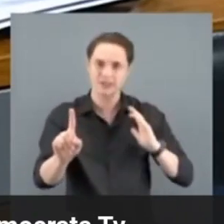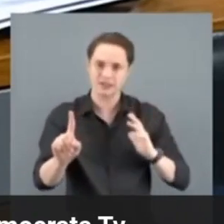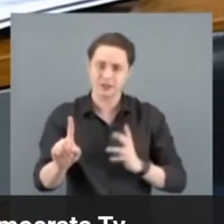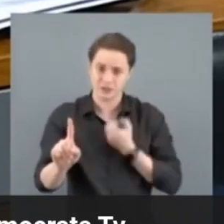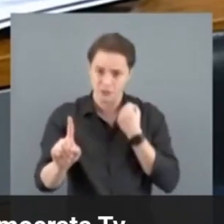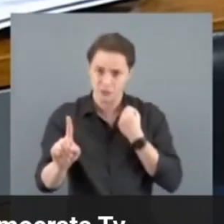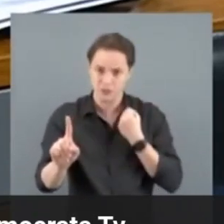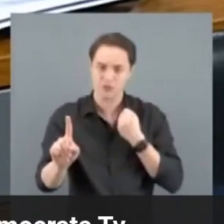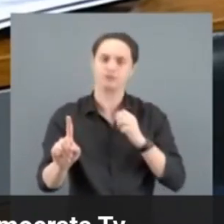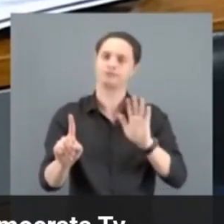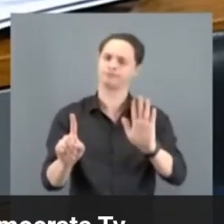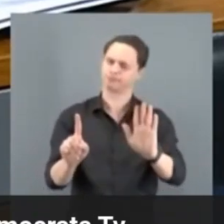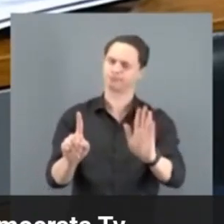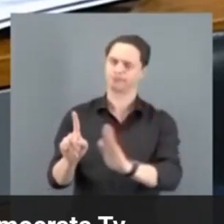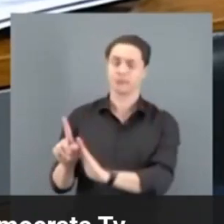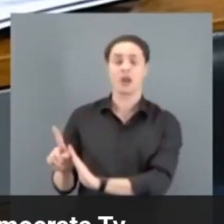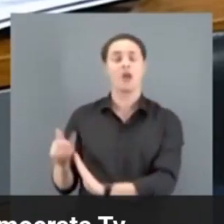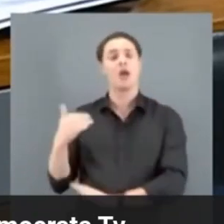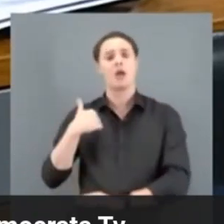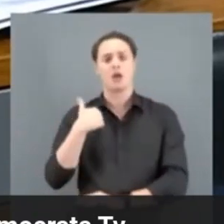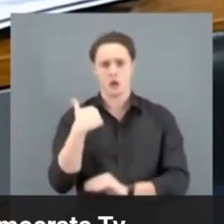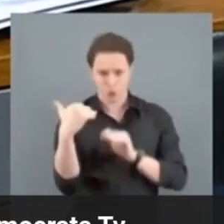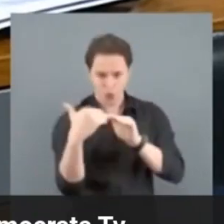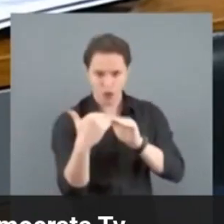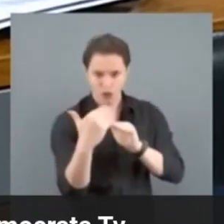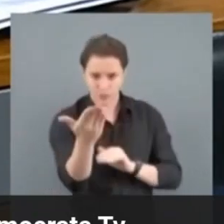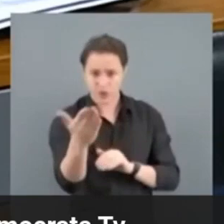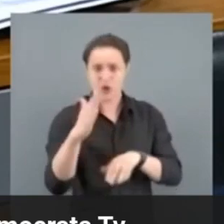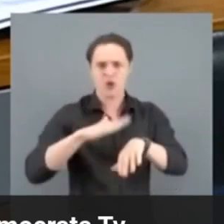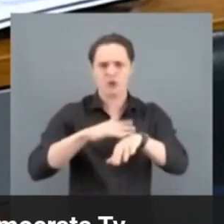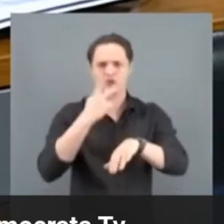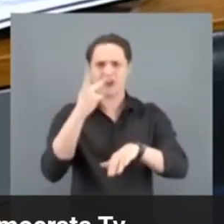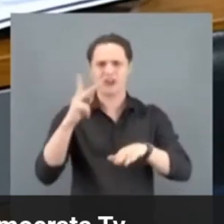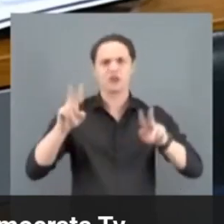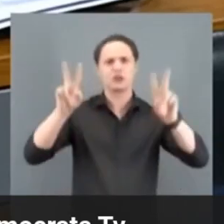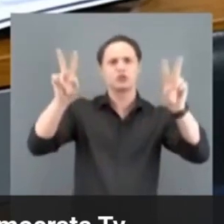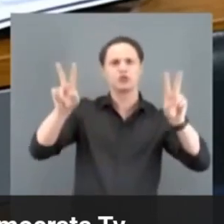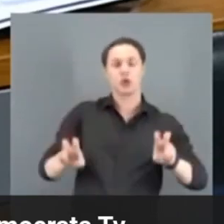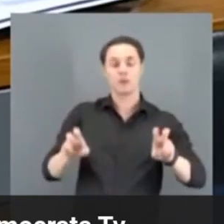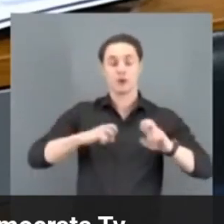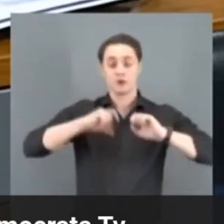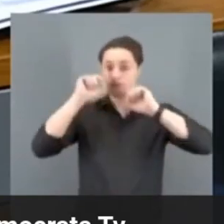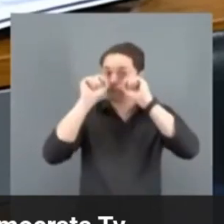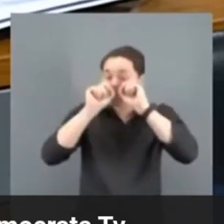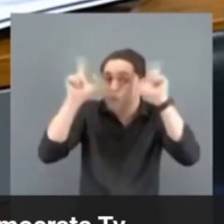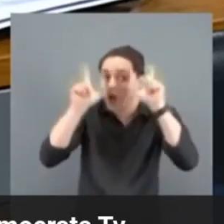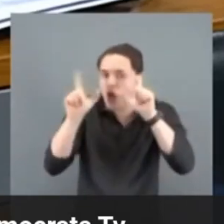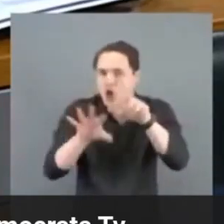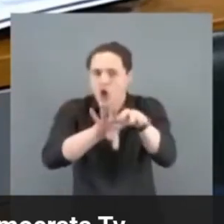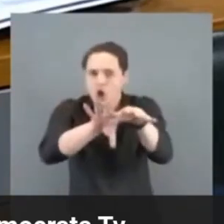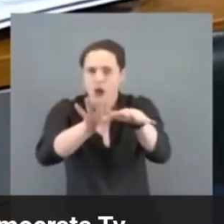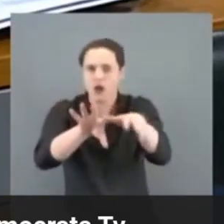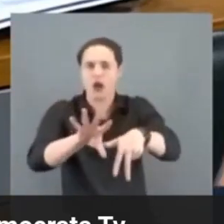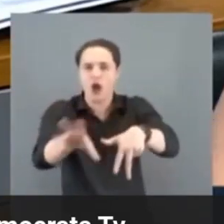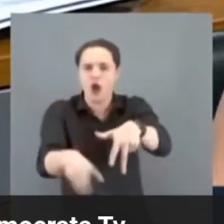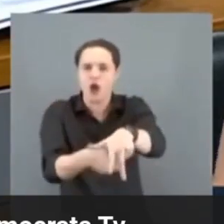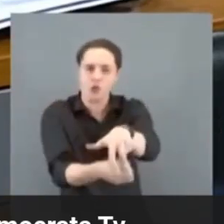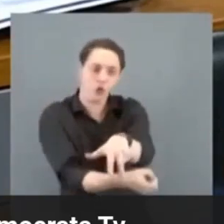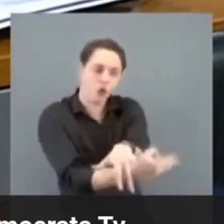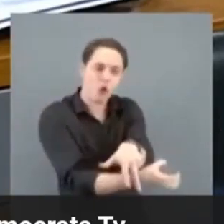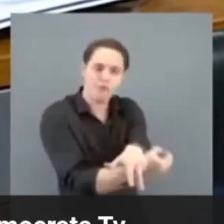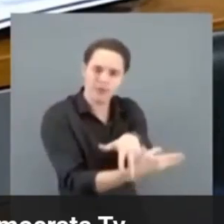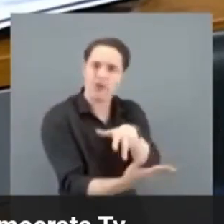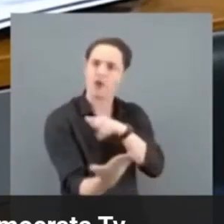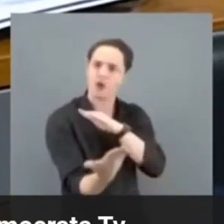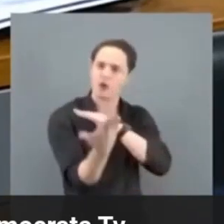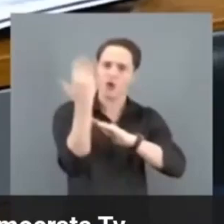Concordo com o senhor quando se fala nos escândalos de corrupção que nós vimos eclodir e que vieram